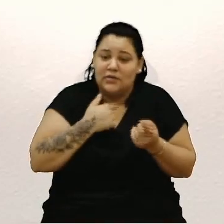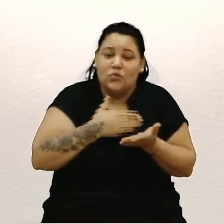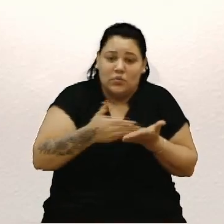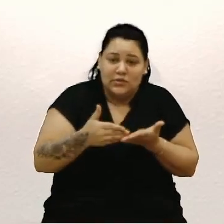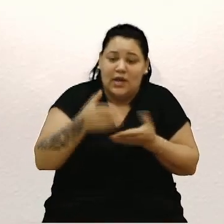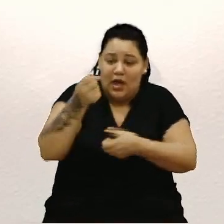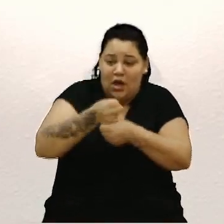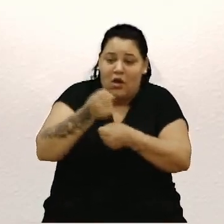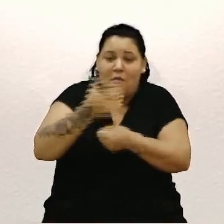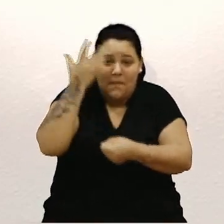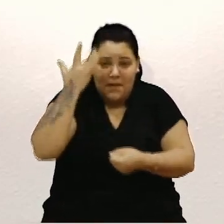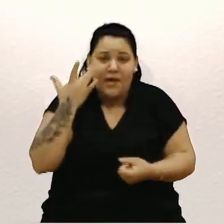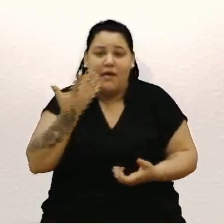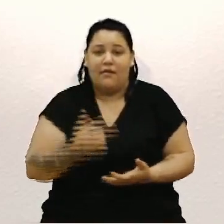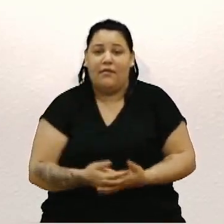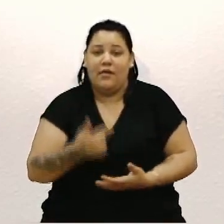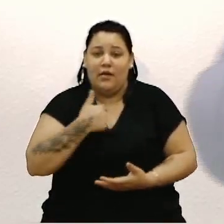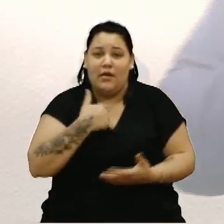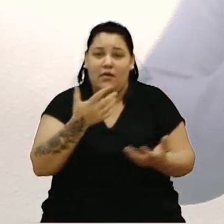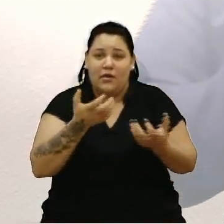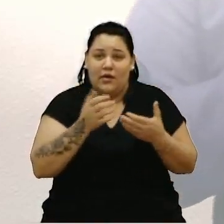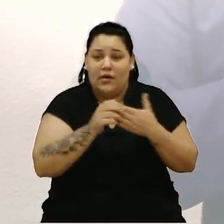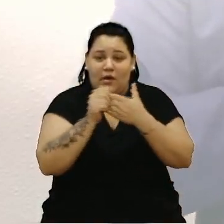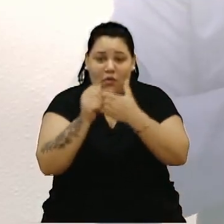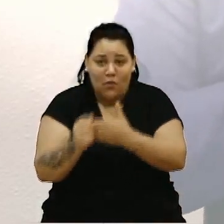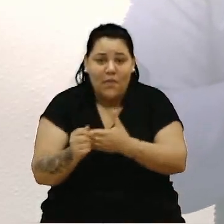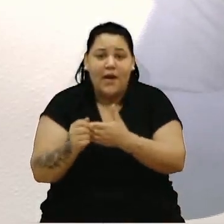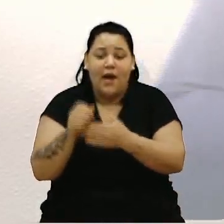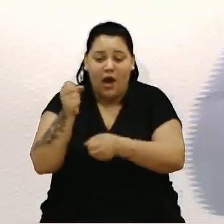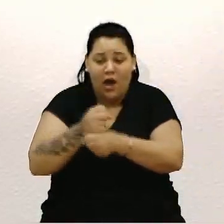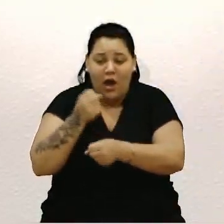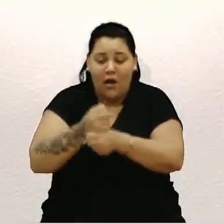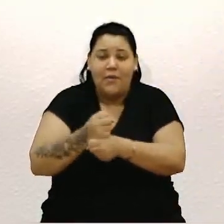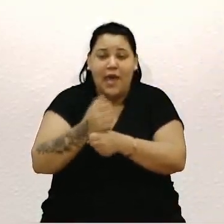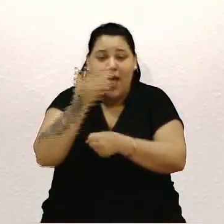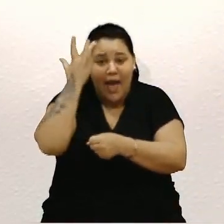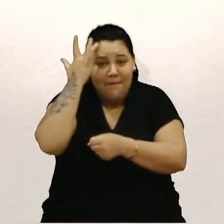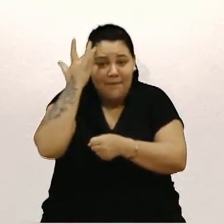Então eu quero ir lá acompanhar as obras da Dr. Oscar Serafini amanhã. Obrigado, senhor.